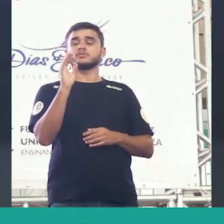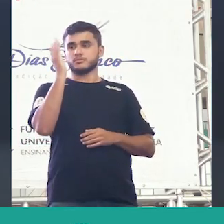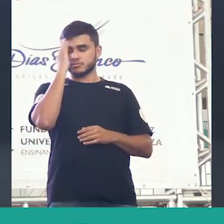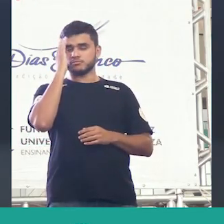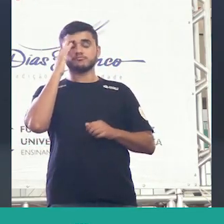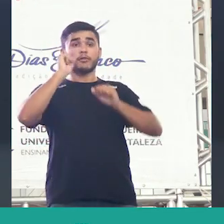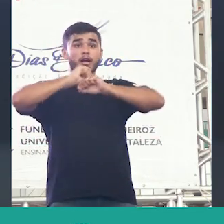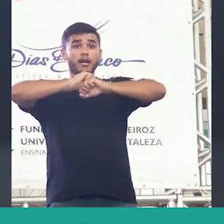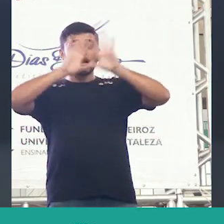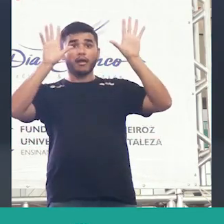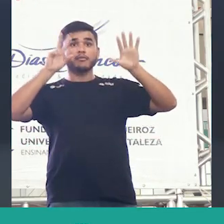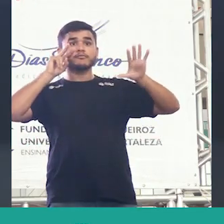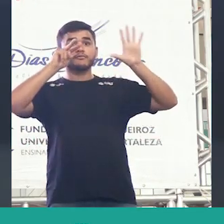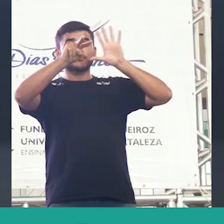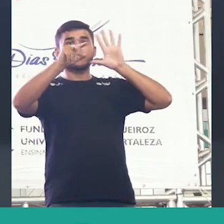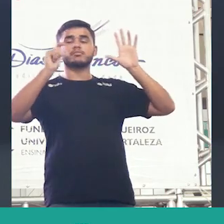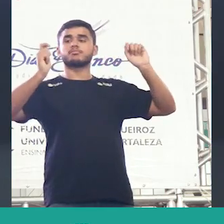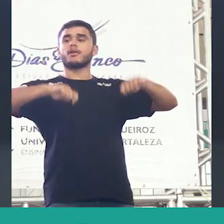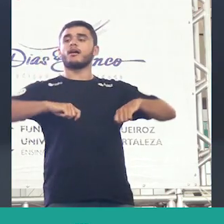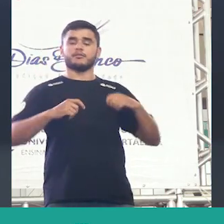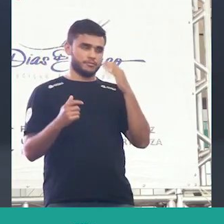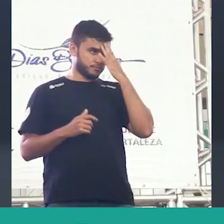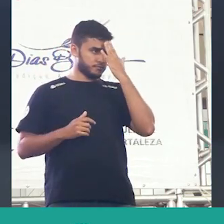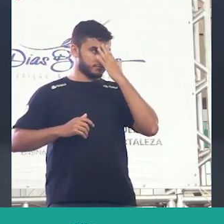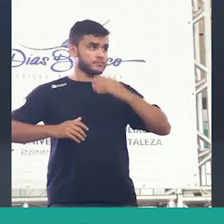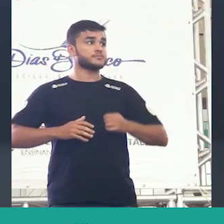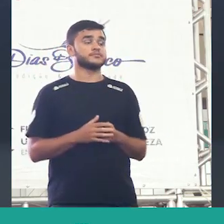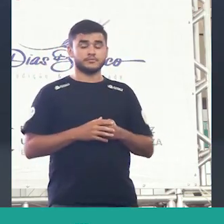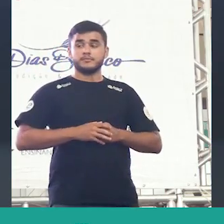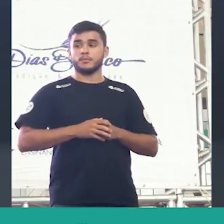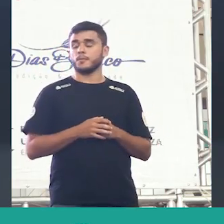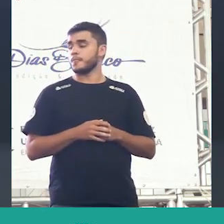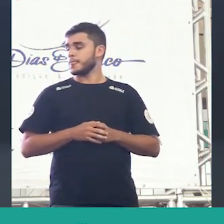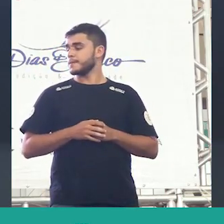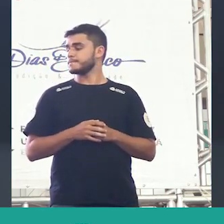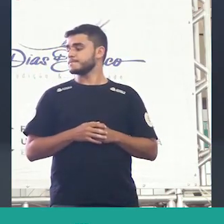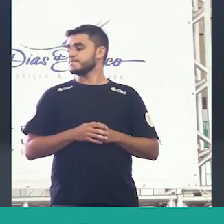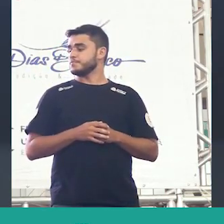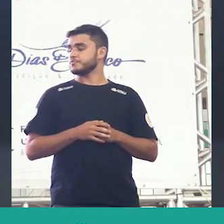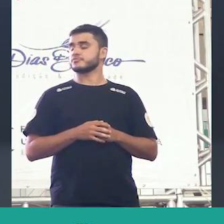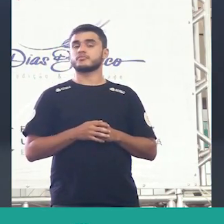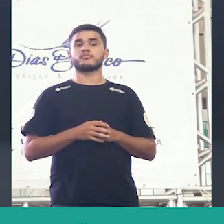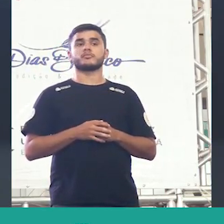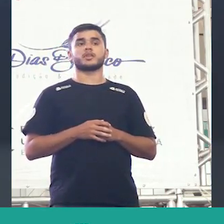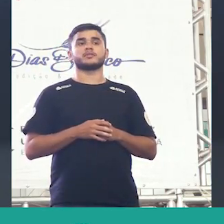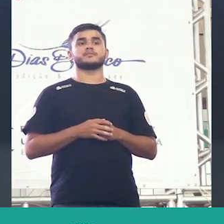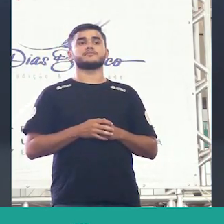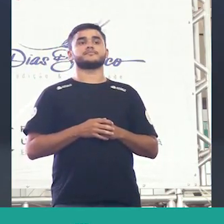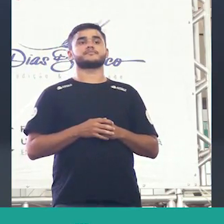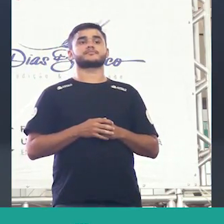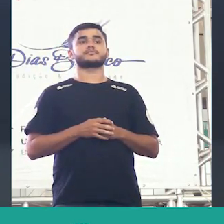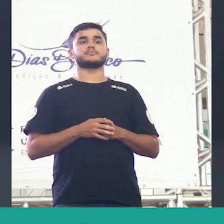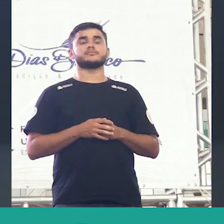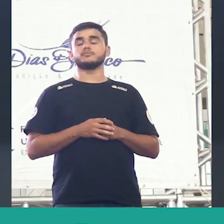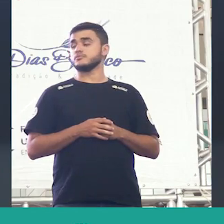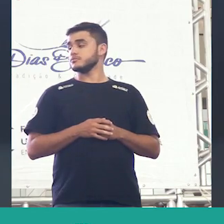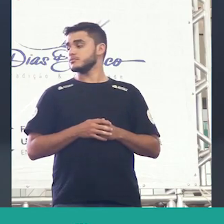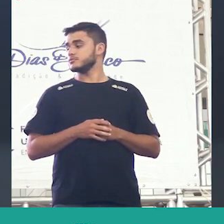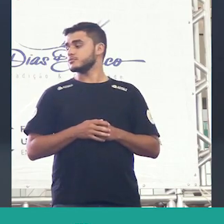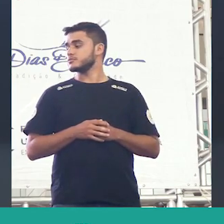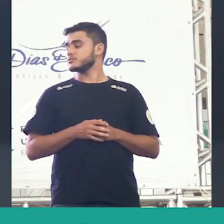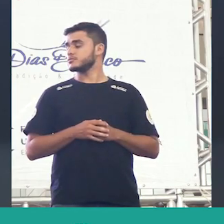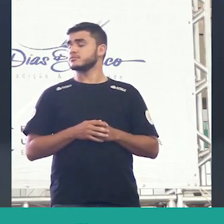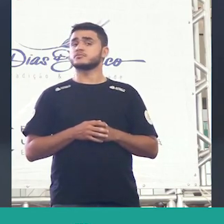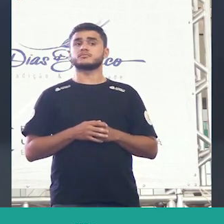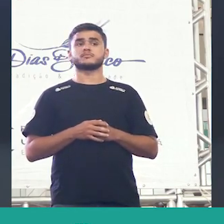claro. Por isso que o item A está falso. Entenderam ou não? Beleza? Certo? Aí eu coloquei aqui, só o que eu havia